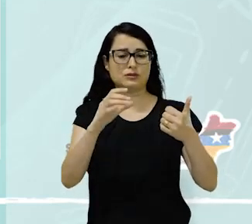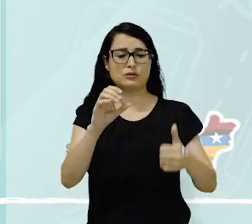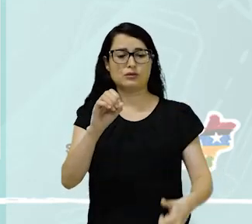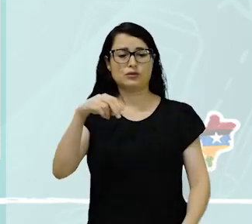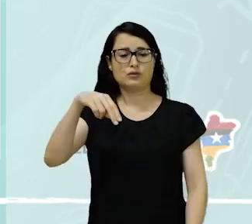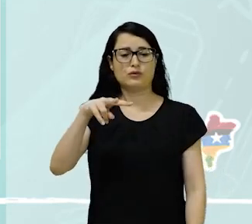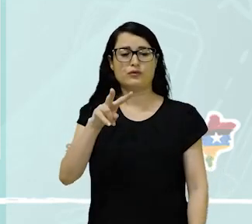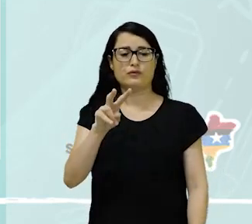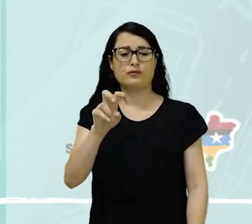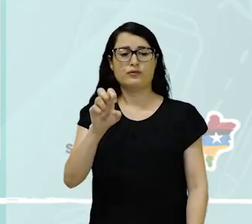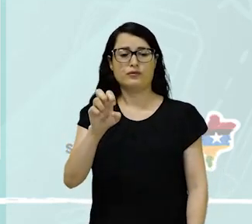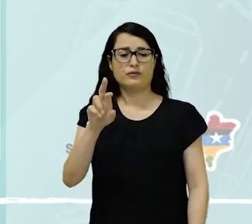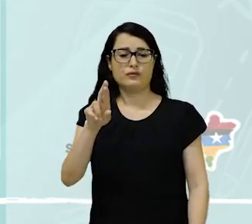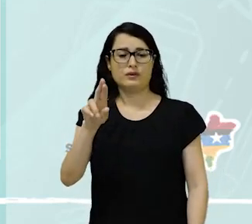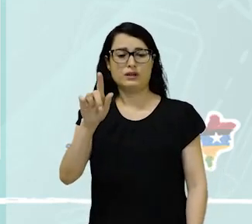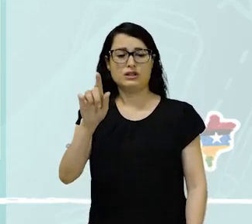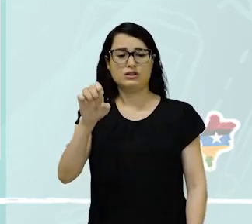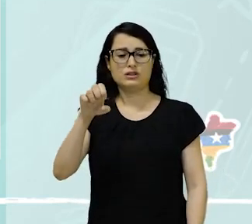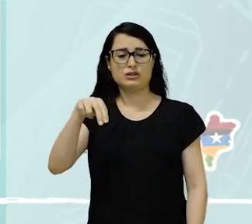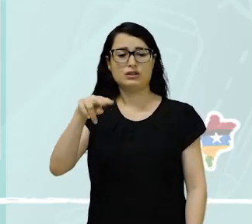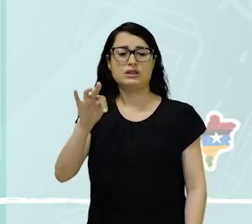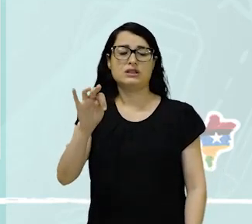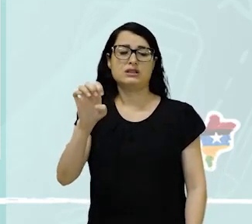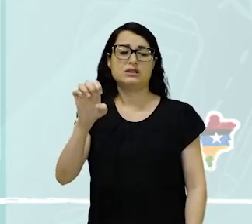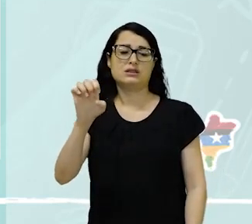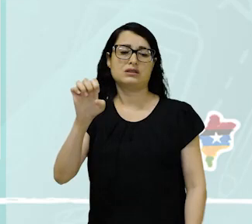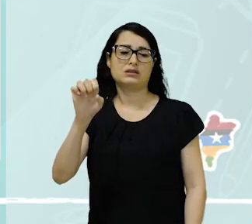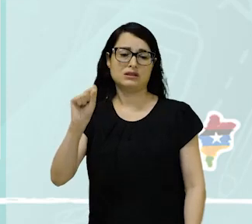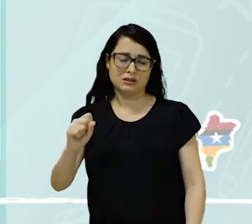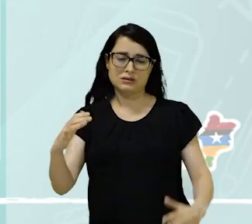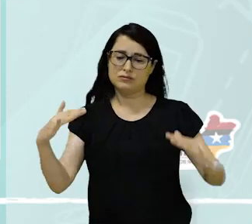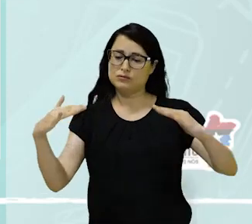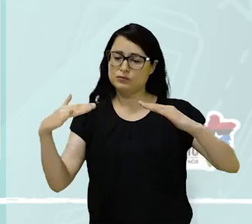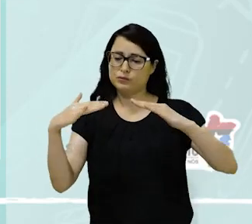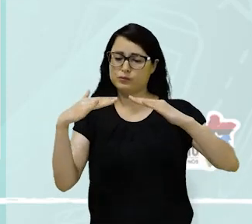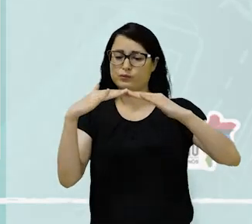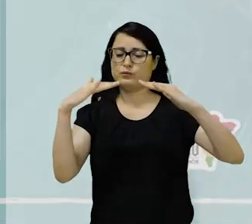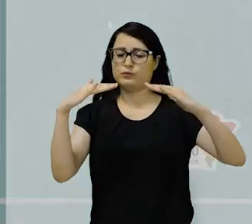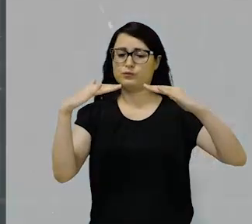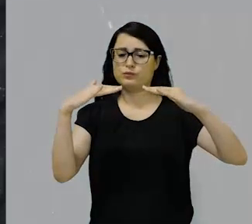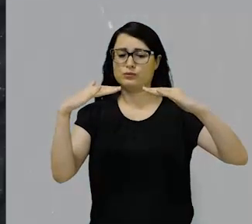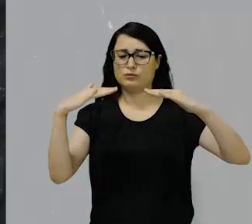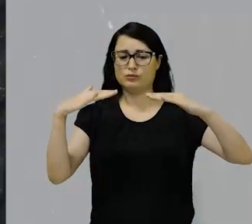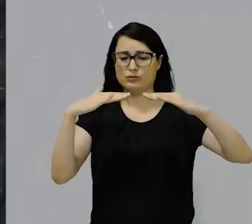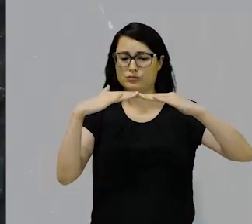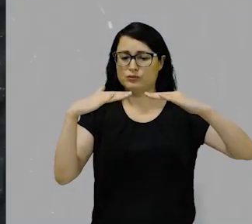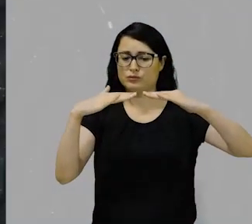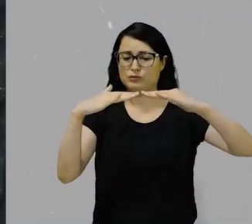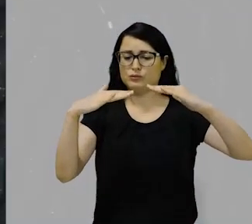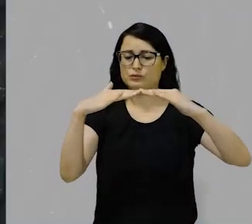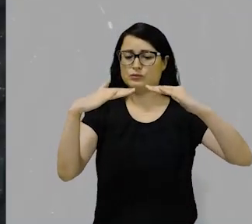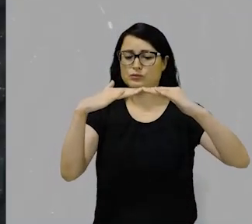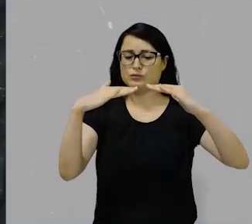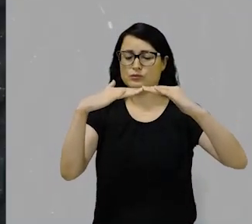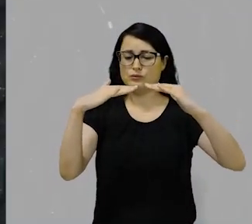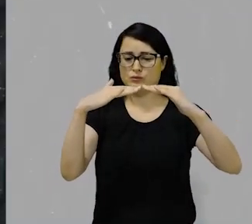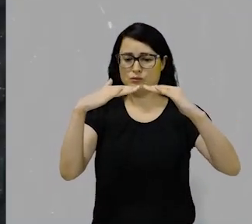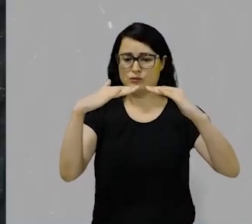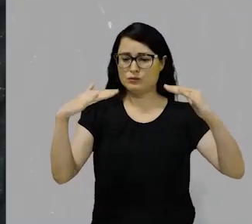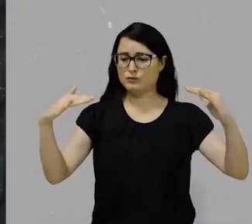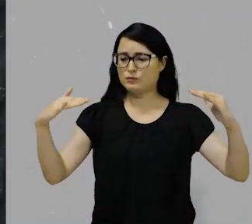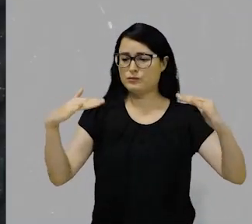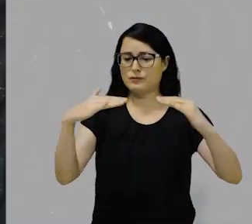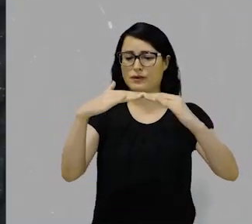diz. Convergente, ele, ó, converte, né? É quando as placas se encontram, galera, tá? Duas placas